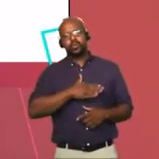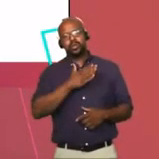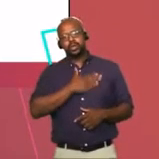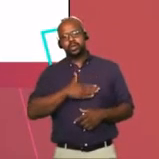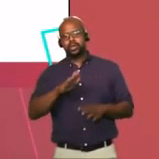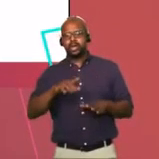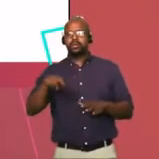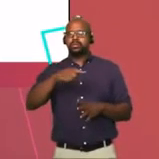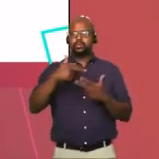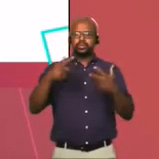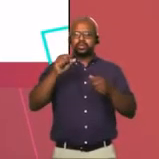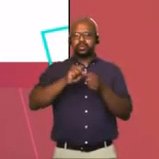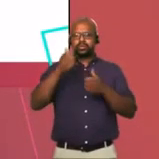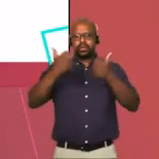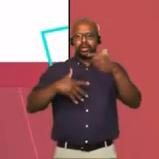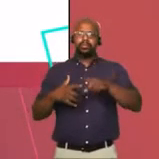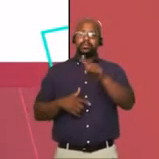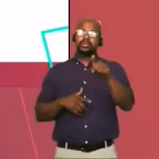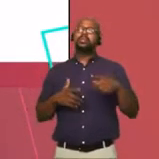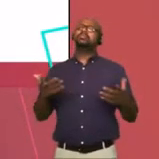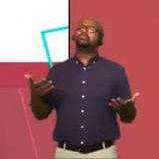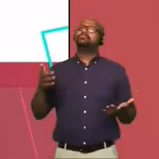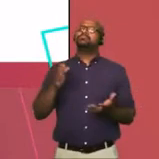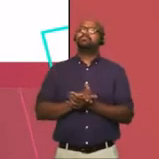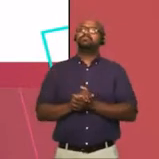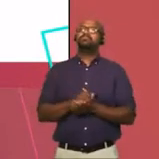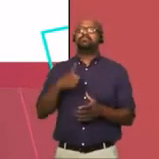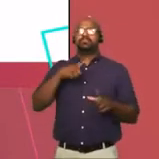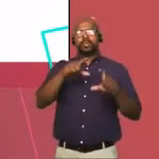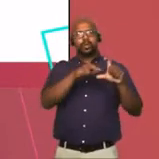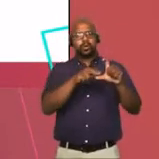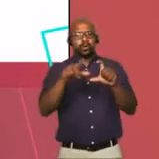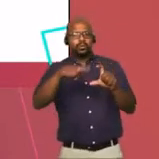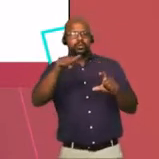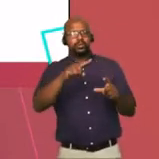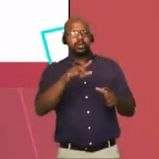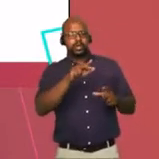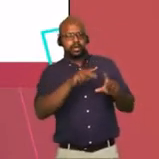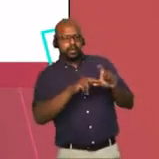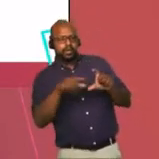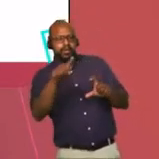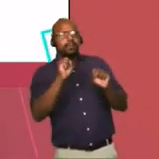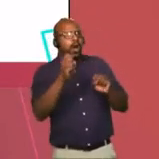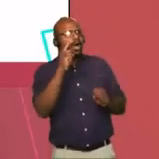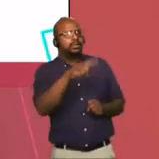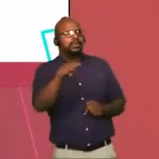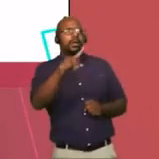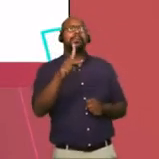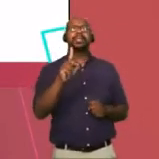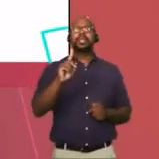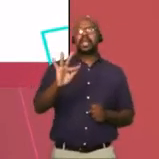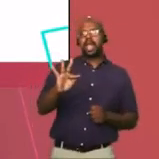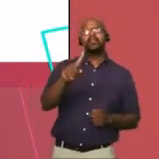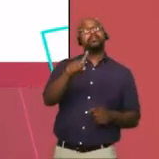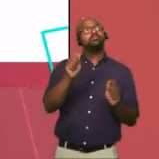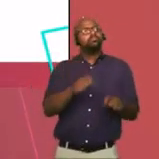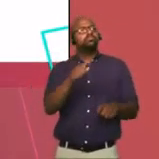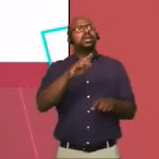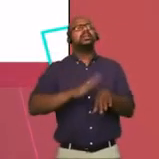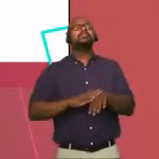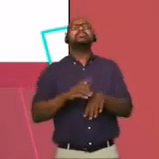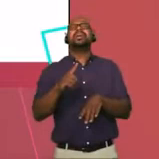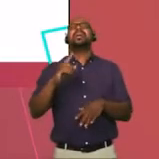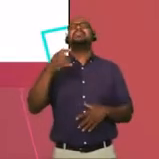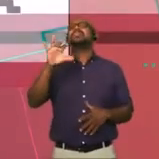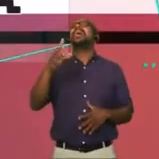que eu tô falando para para vocês nós temos aí então o código QR que leva você é o pdf desta palestra e aproveitar depois